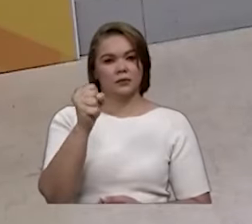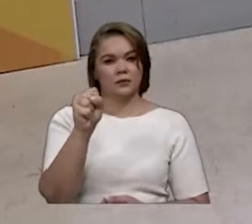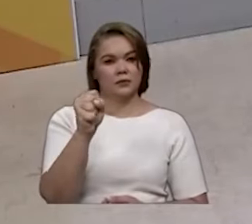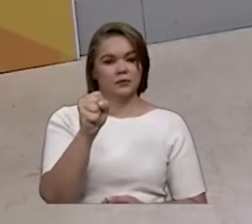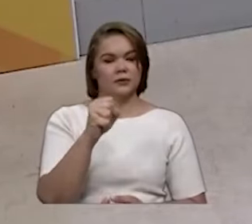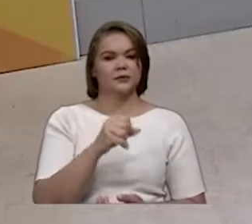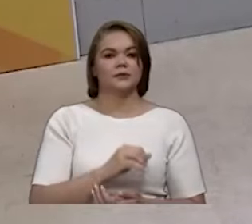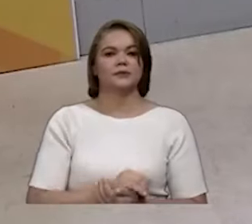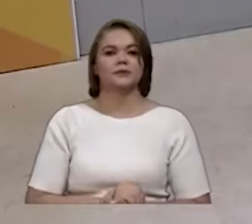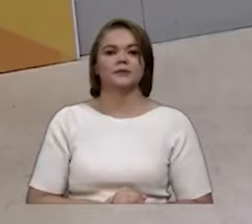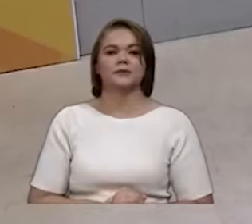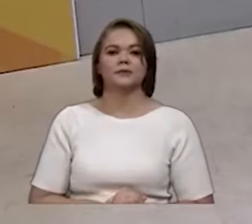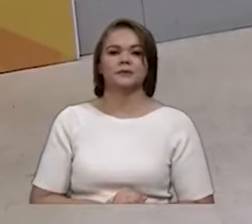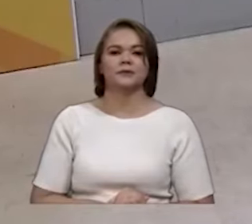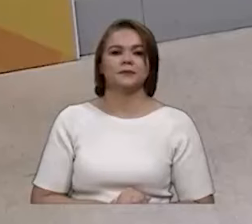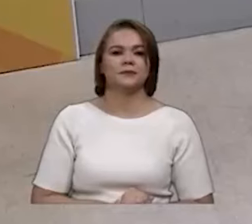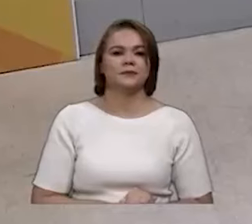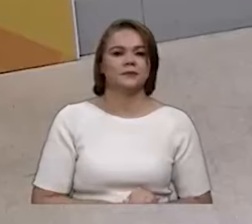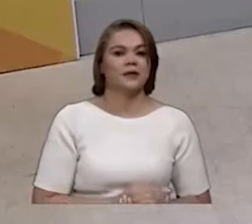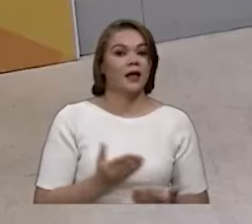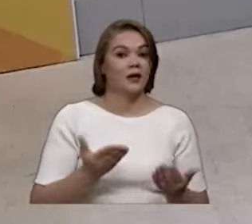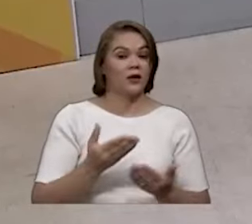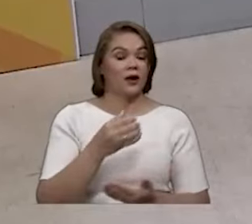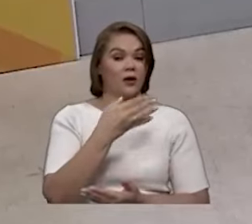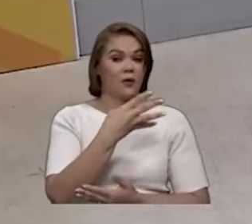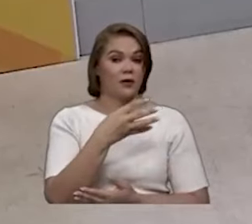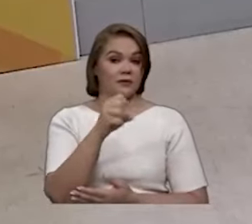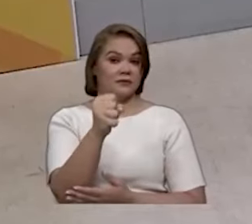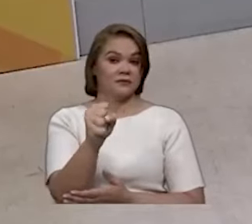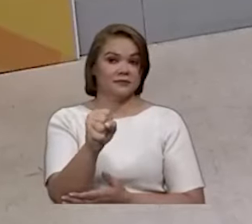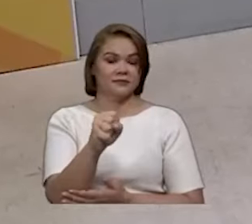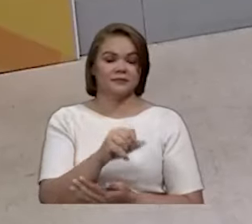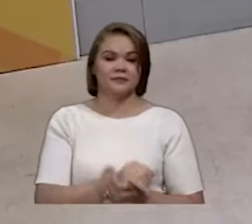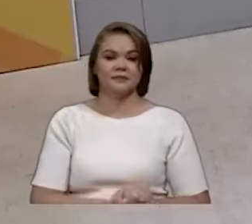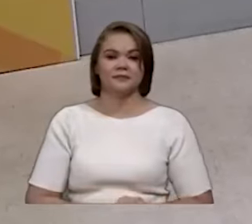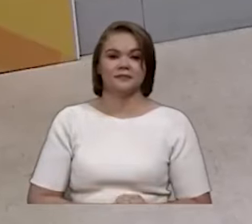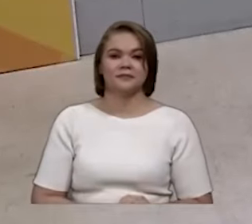41, 48 agora, 48,